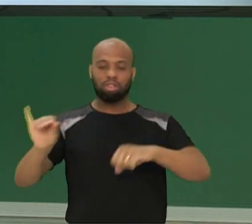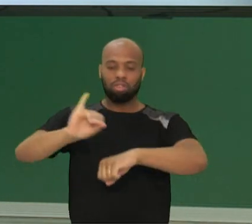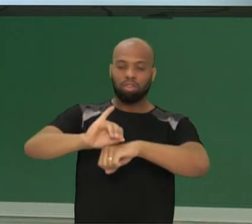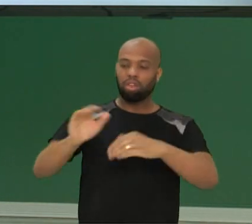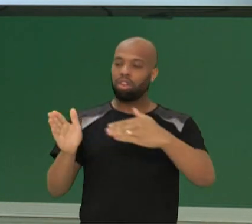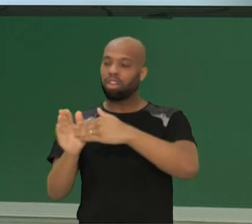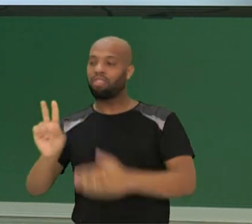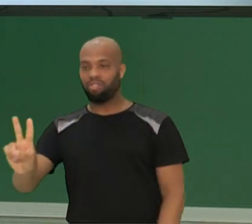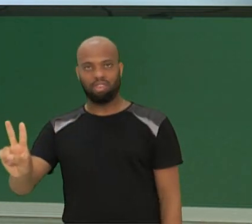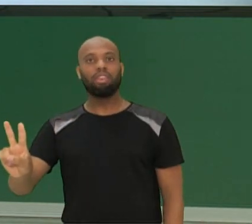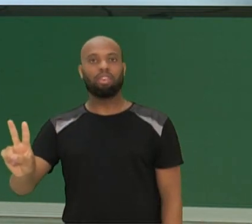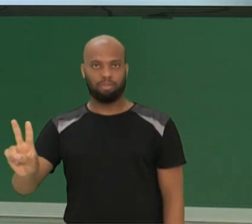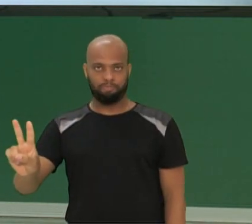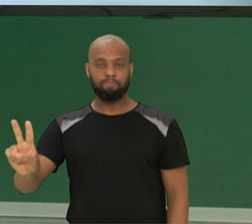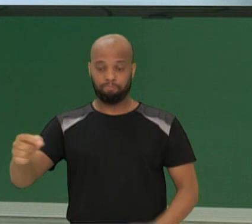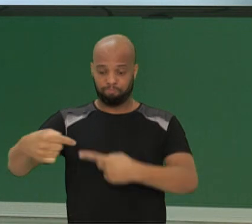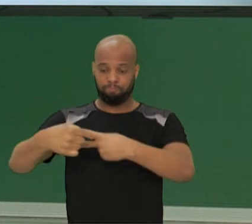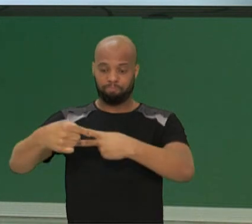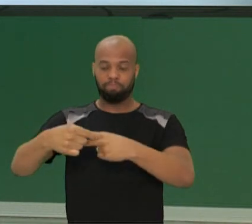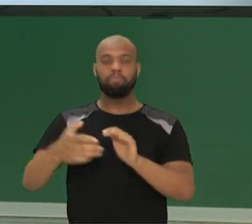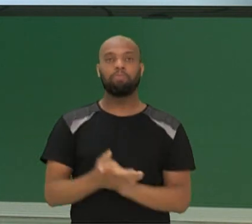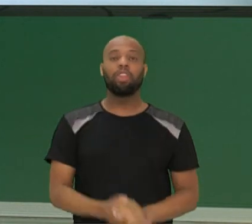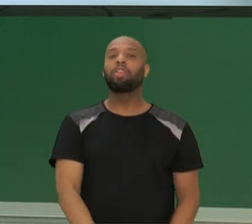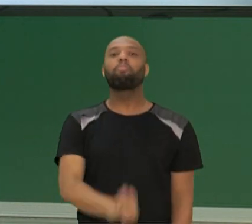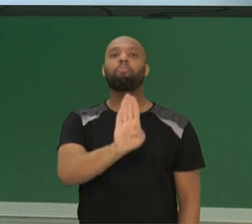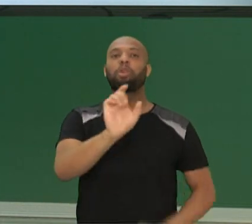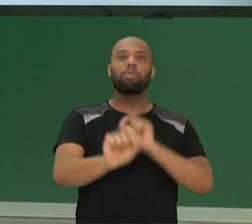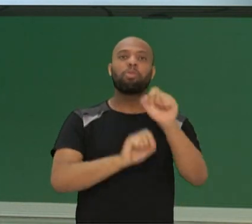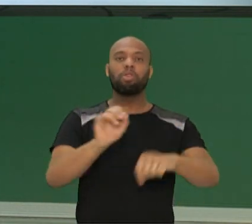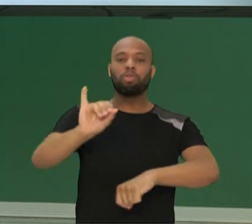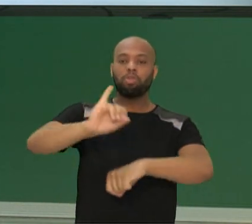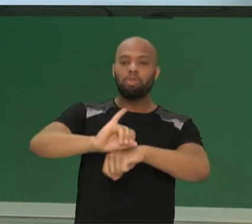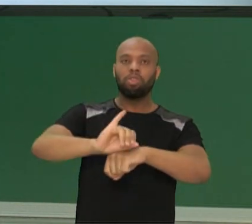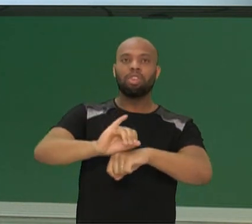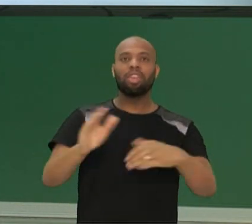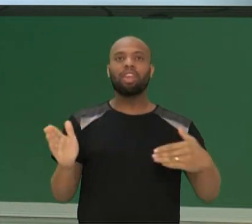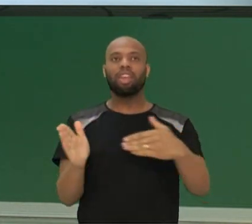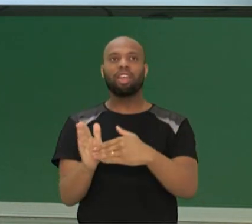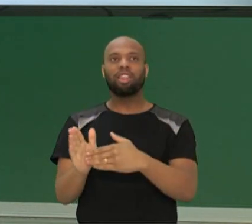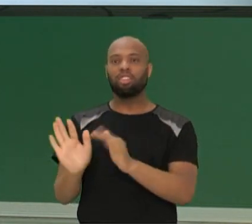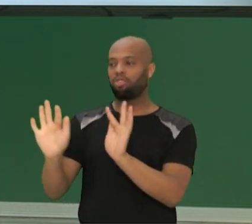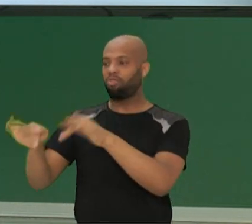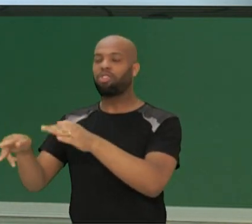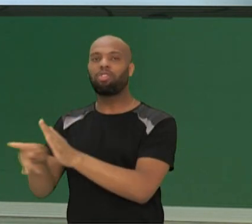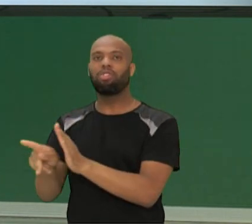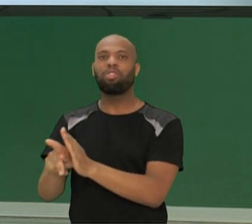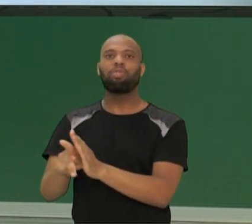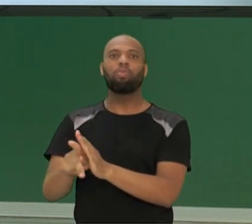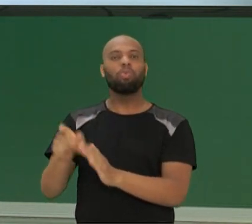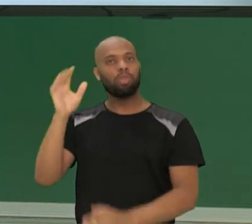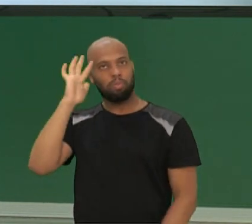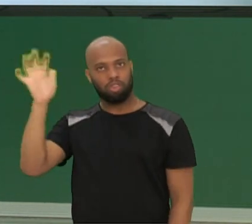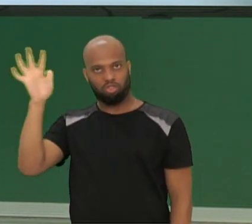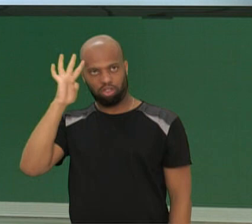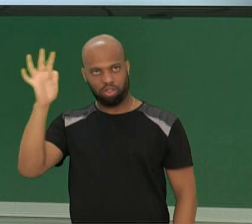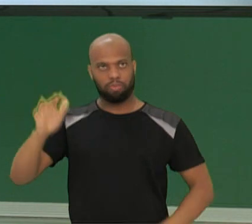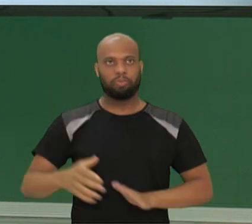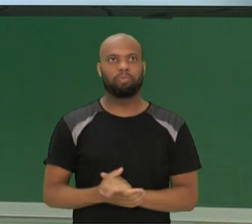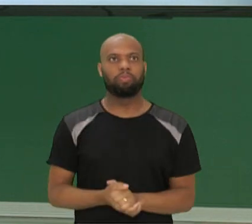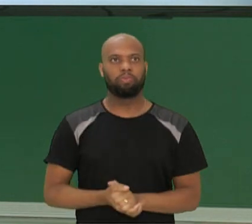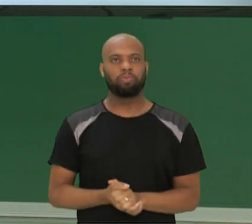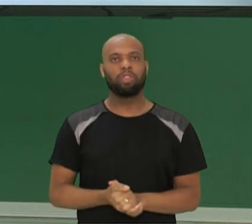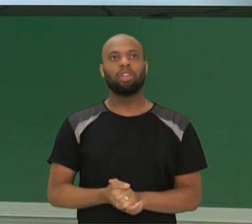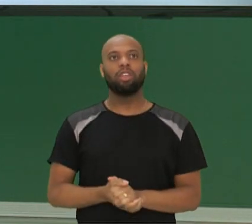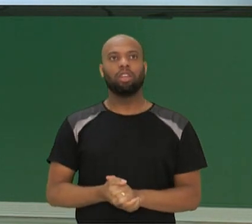ao vértice. E aqui o B é a distância da origem ao extremo do eixo imaginário. Então,